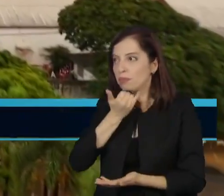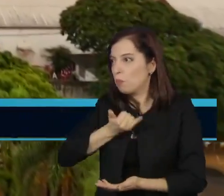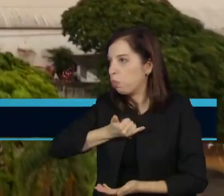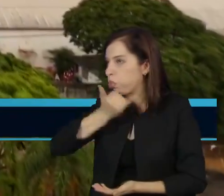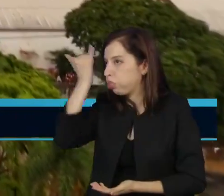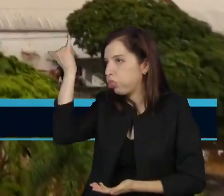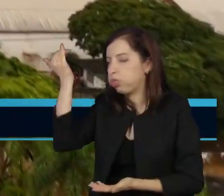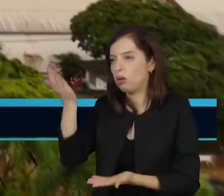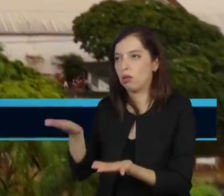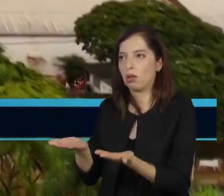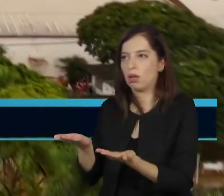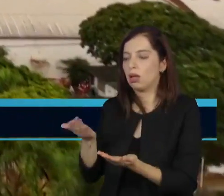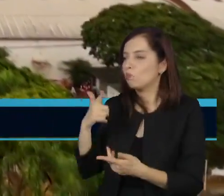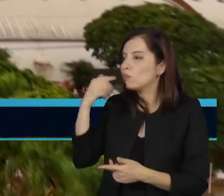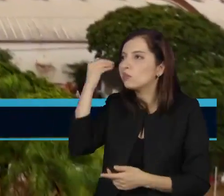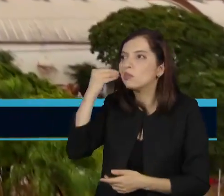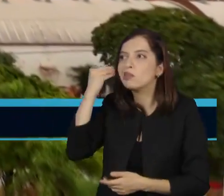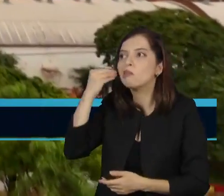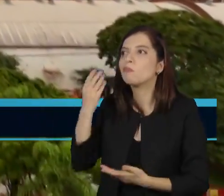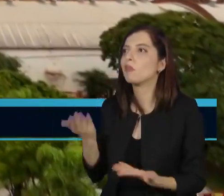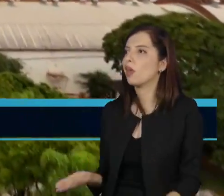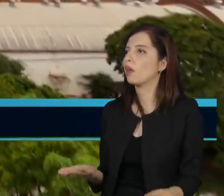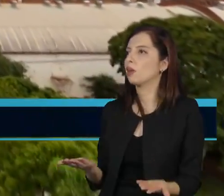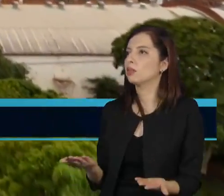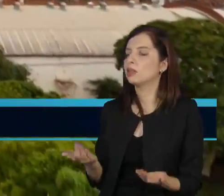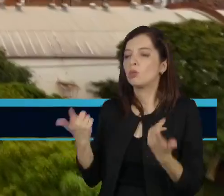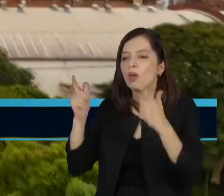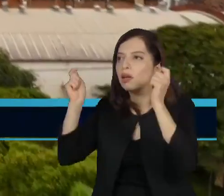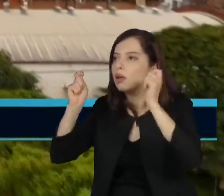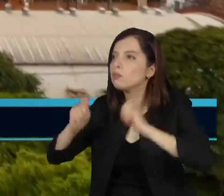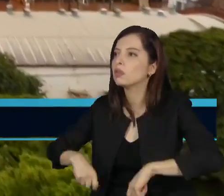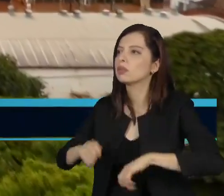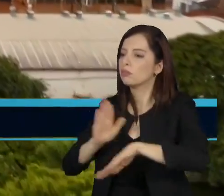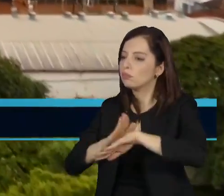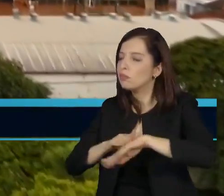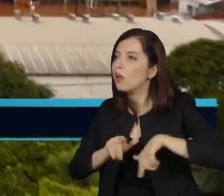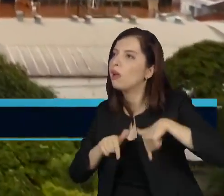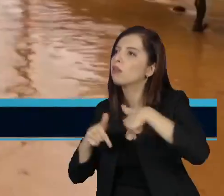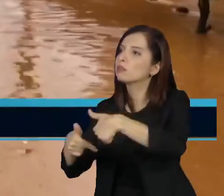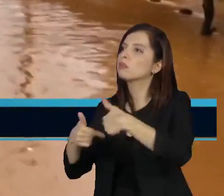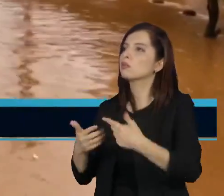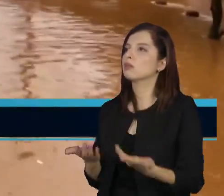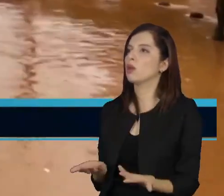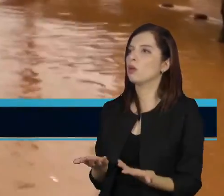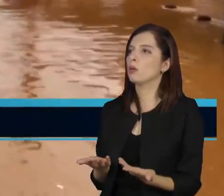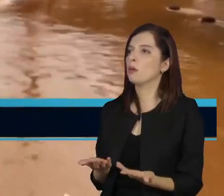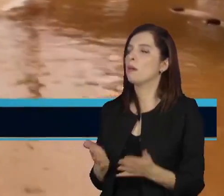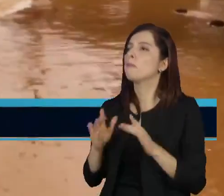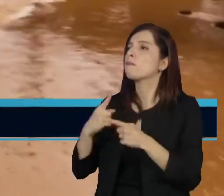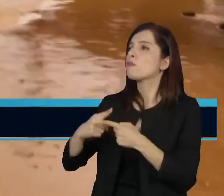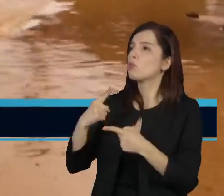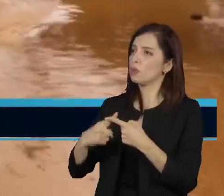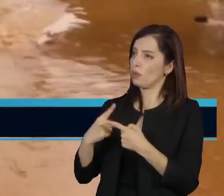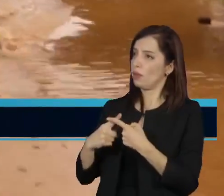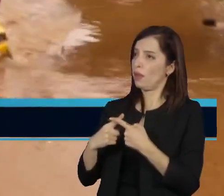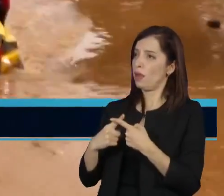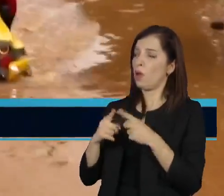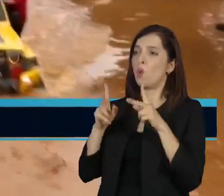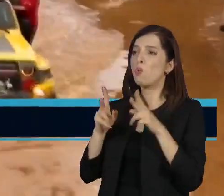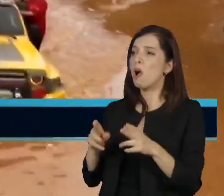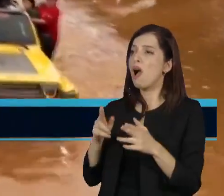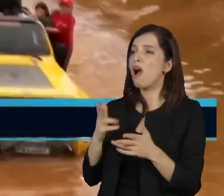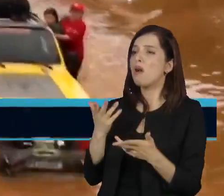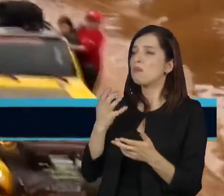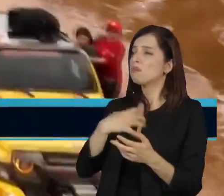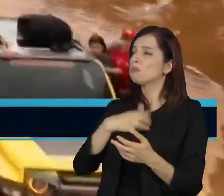opinião, a falta de capacidade de previsão e mesmo estratégias de adaptação, como o Carlos Nobre falou. Quer dizer, nós